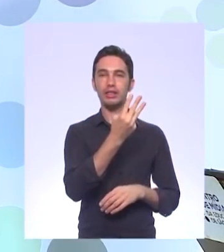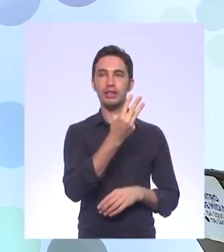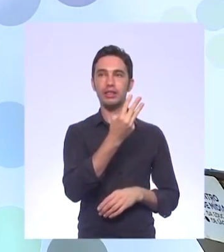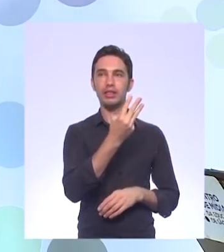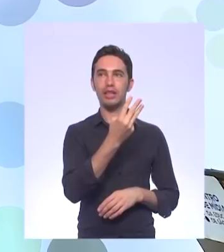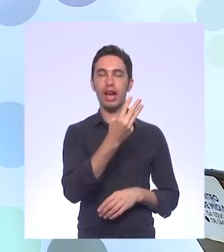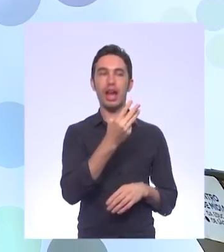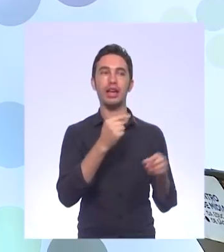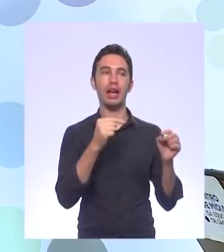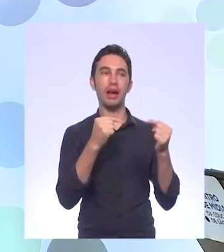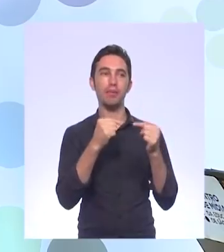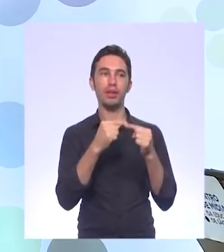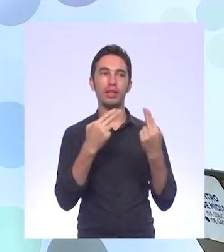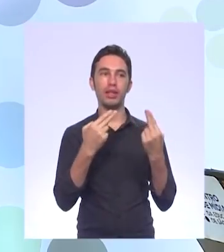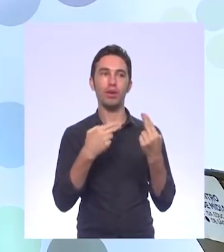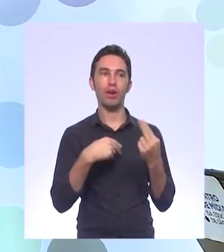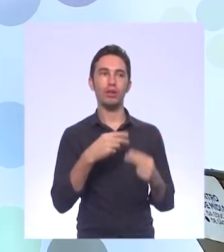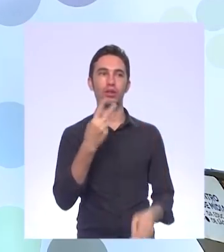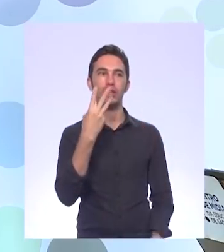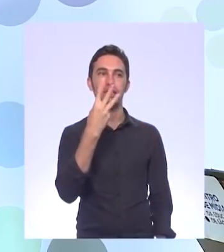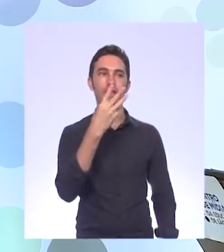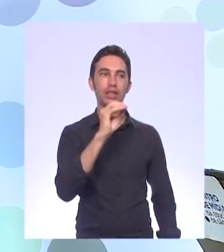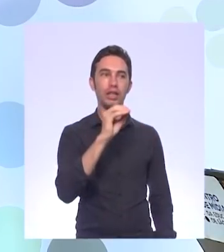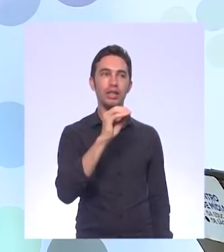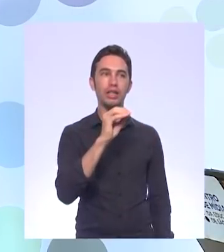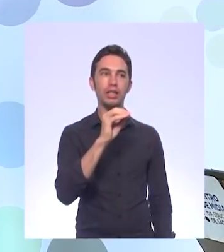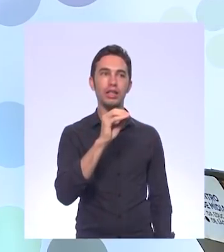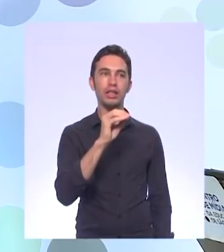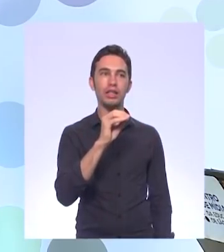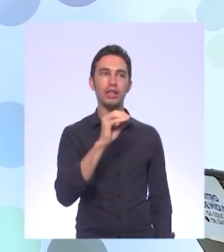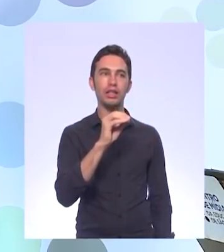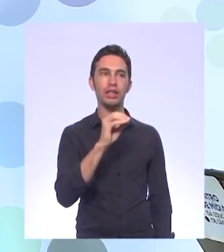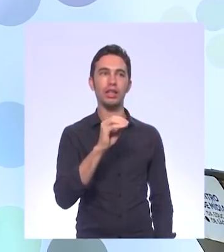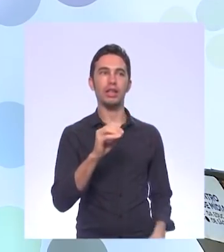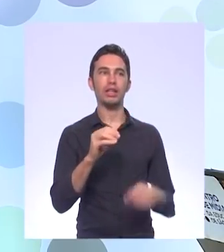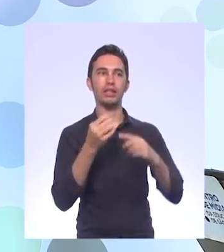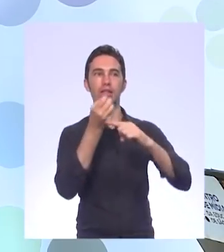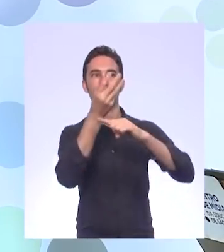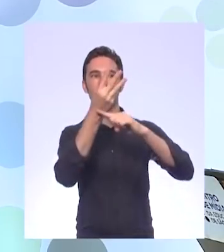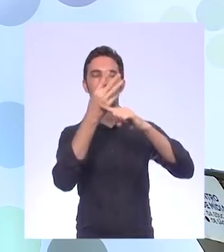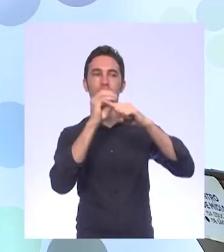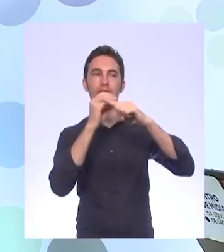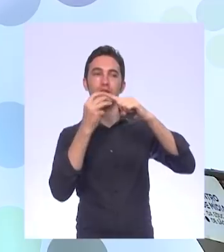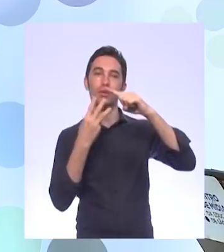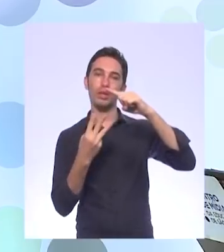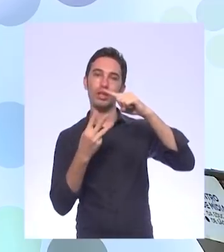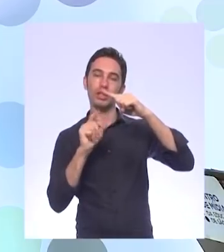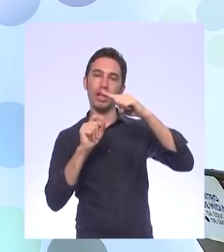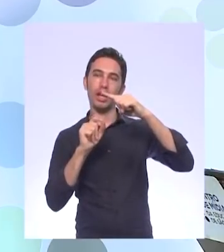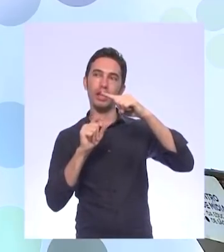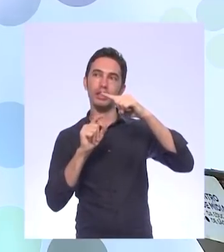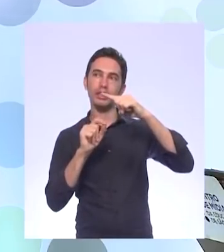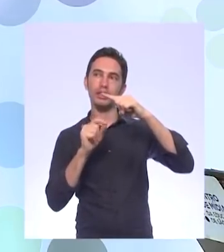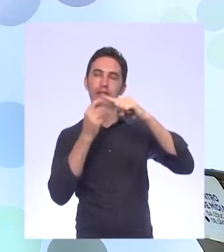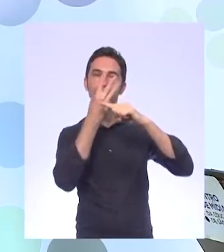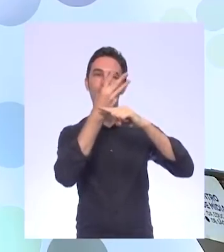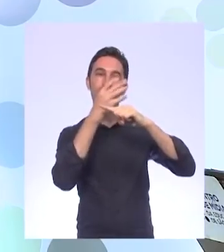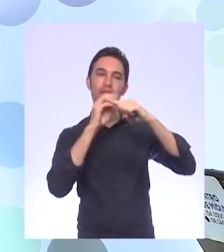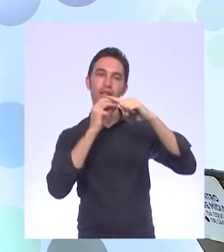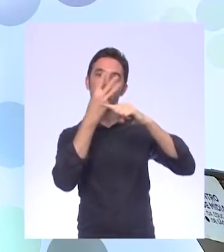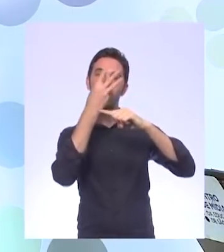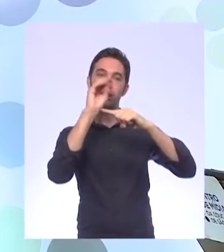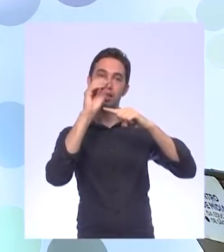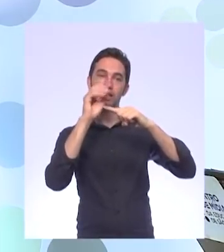escrever 30 sobre 10 né a 30 décimos ó 30 / 10 a